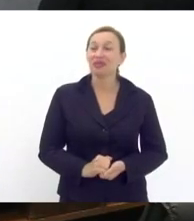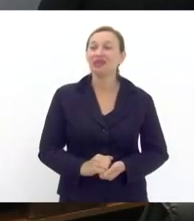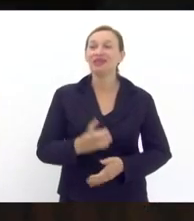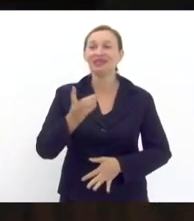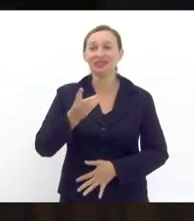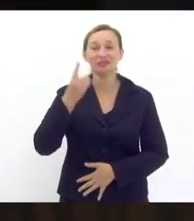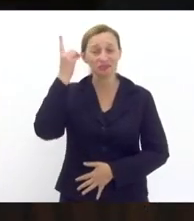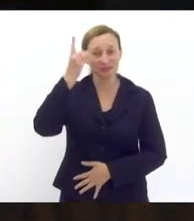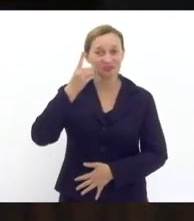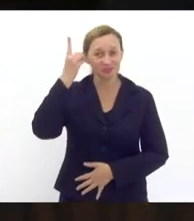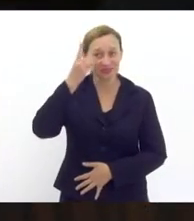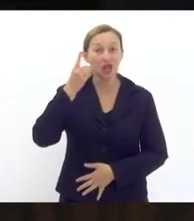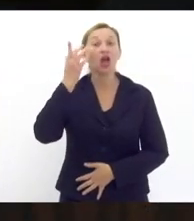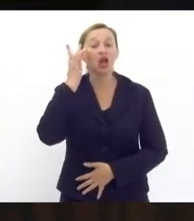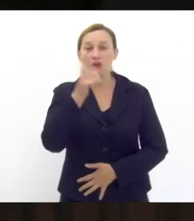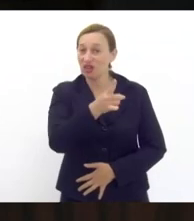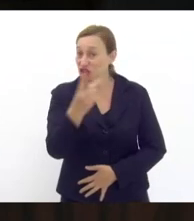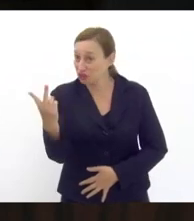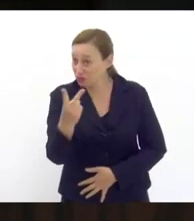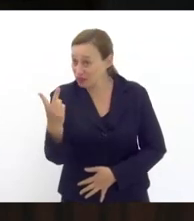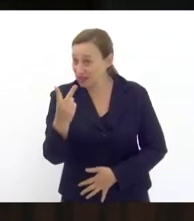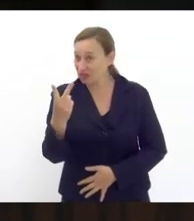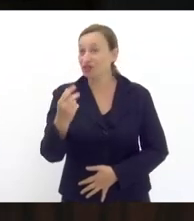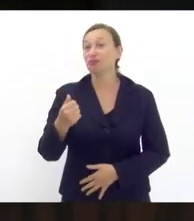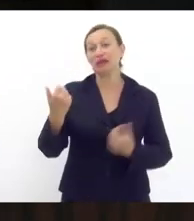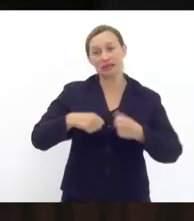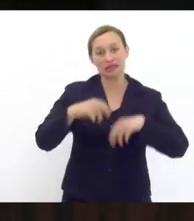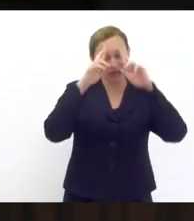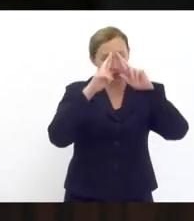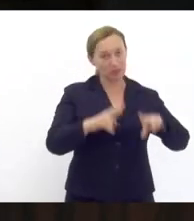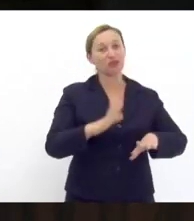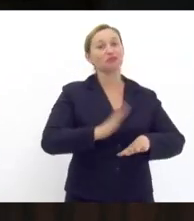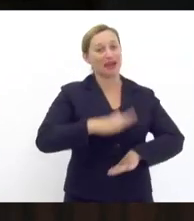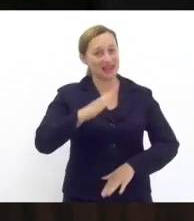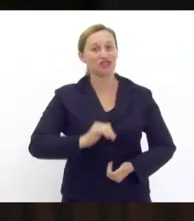Deputados, olha só, eu acho que vocês têm que ter mais respeito, tá?